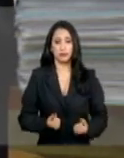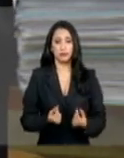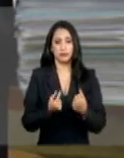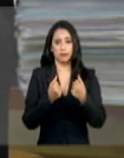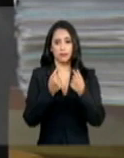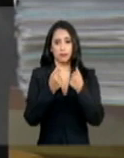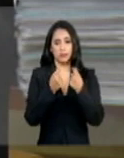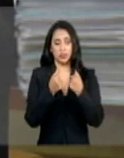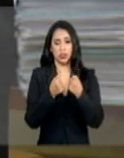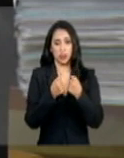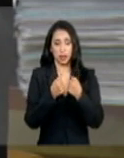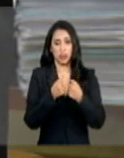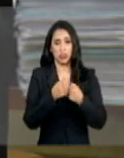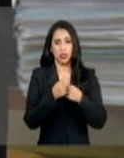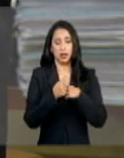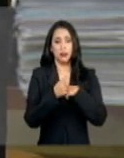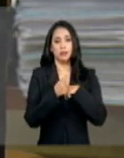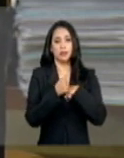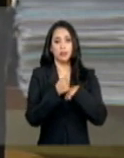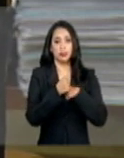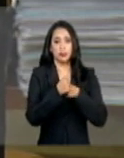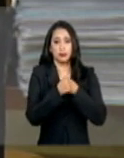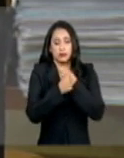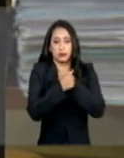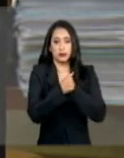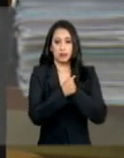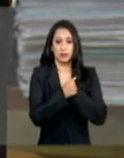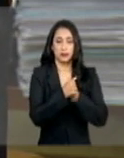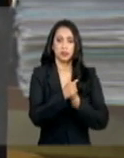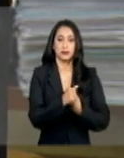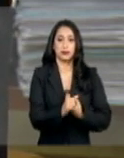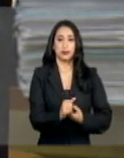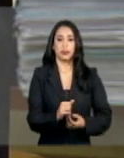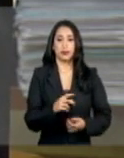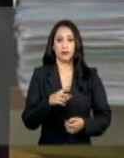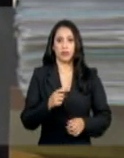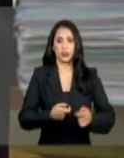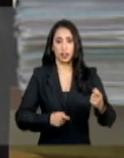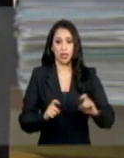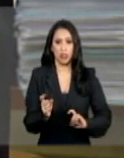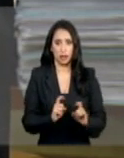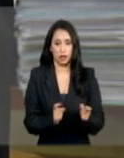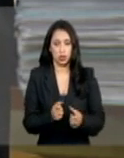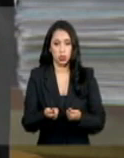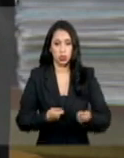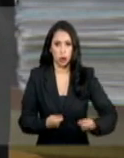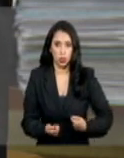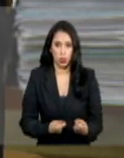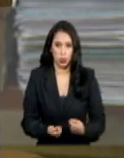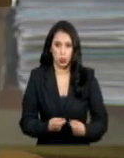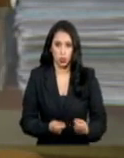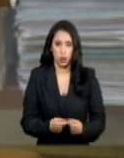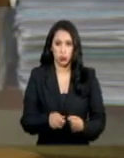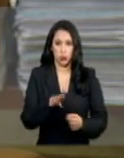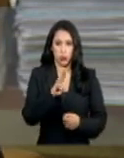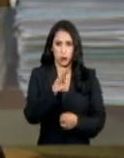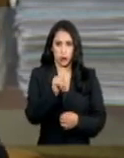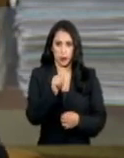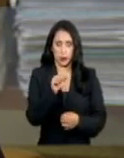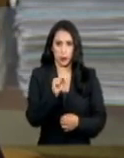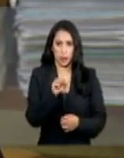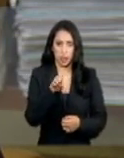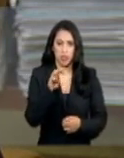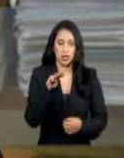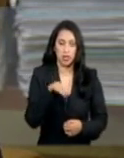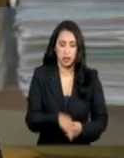os segmentos já se encontra sob domínio regulatório e de controle do bacen ou da comissão de